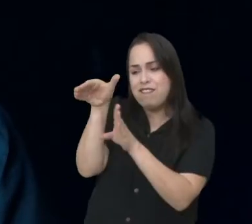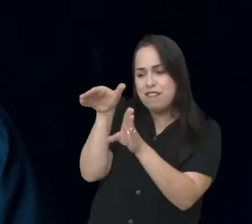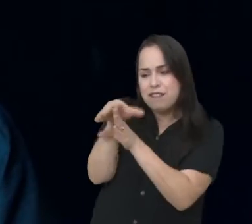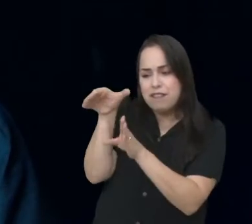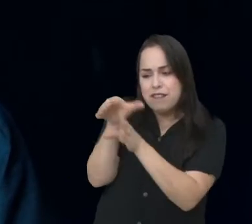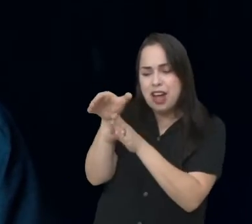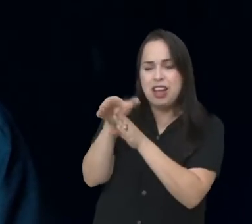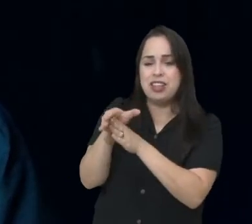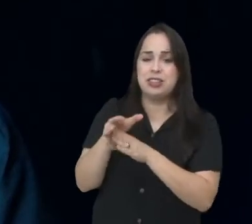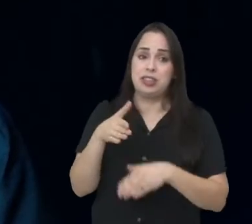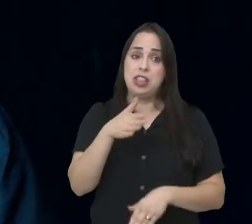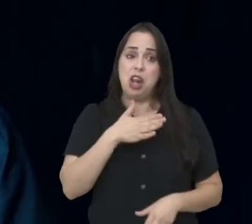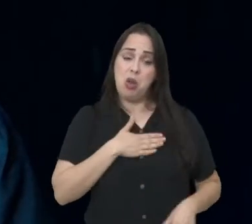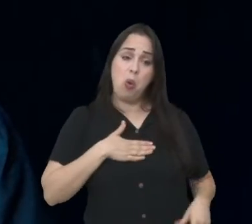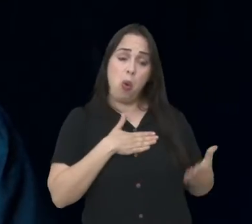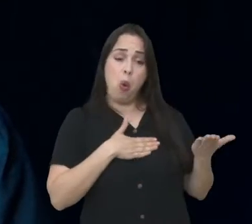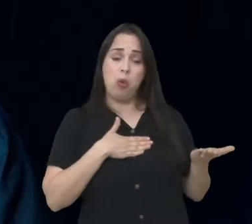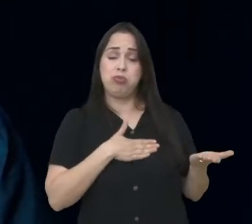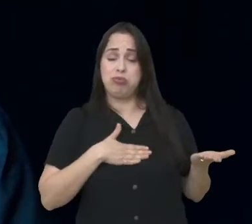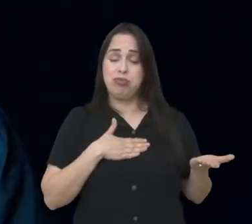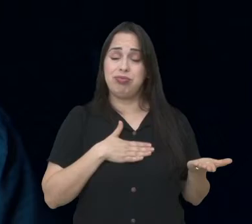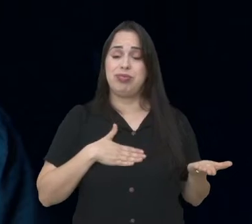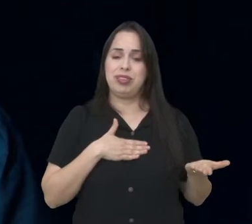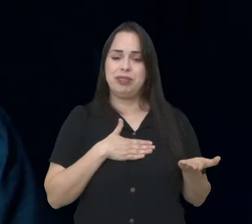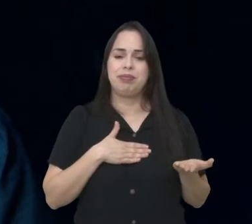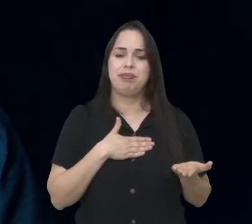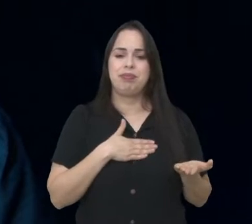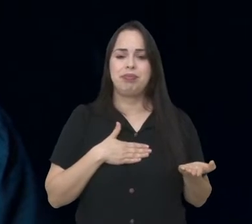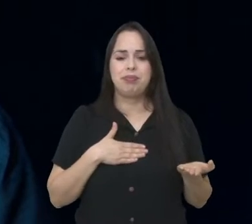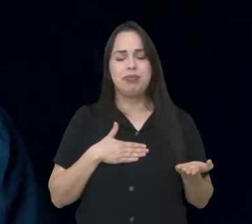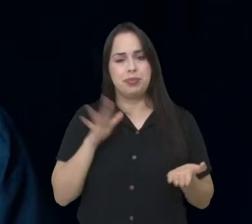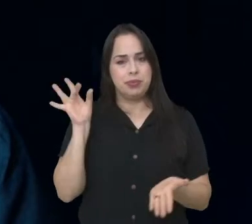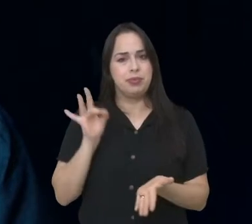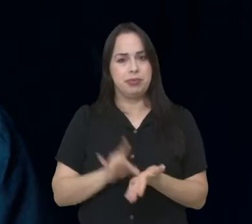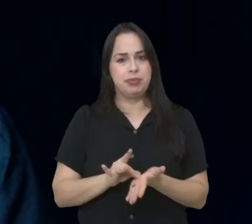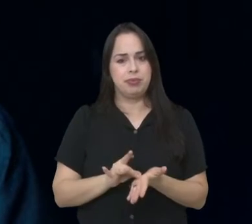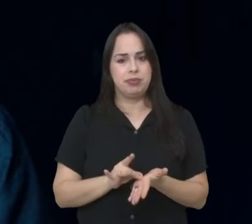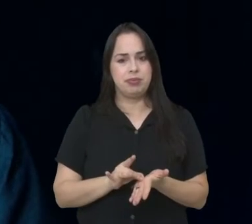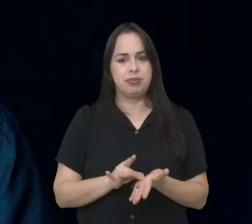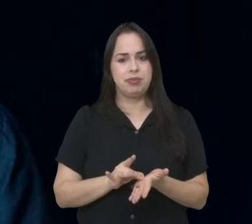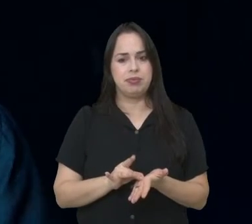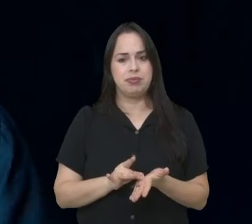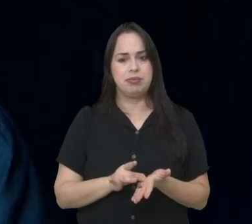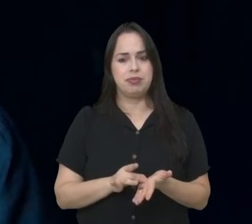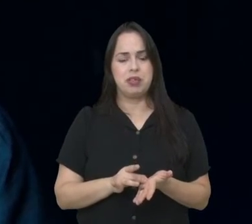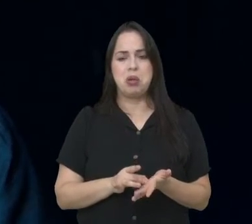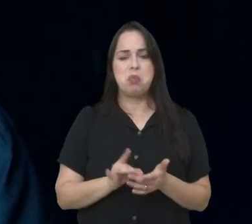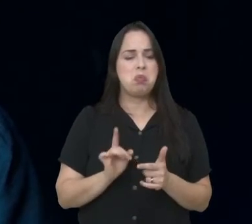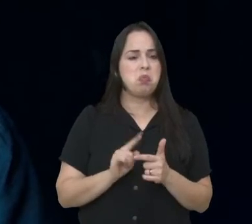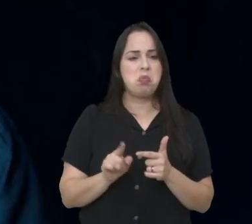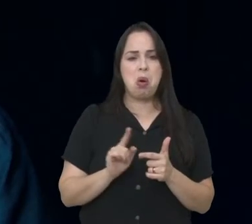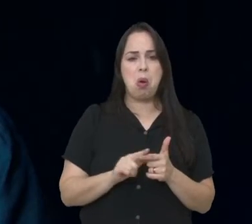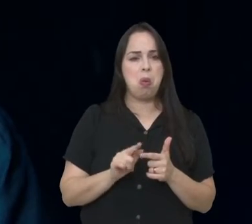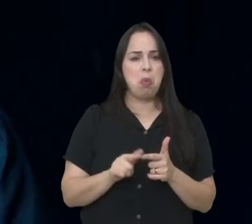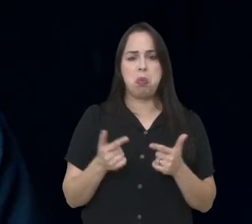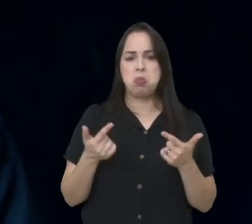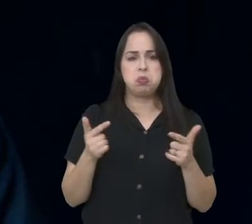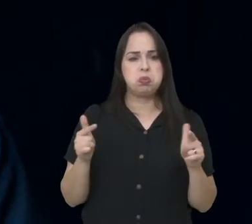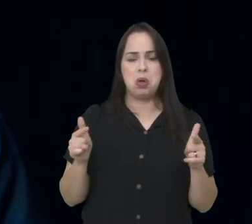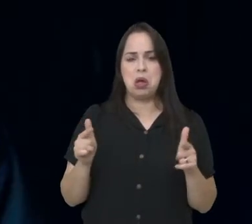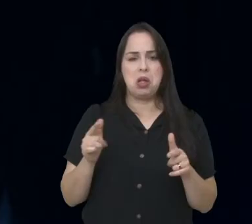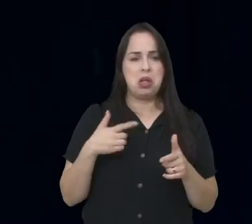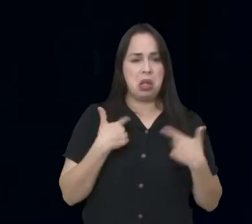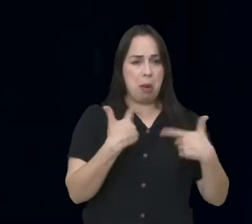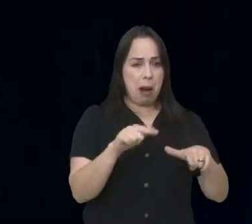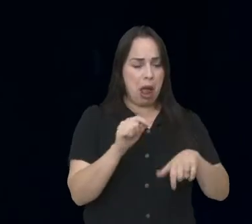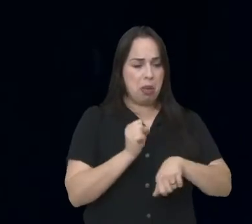conselho. E ele gosta disso e assim, o fato dele... Ele nunca viu problemas em trabalhar durante a